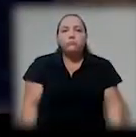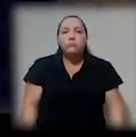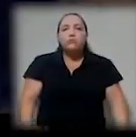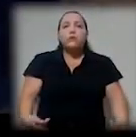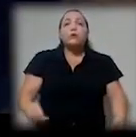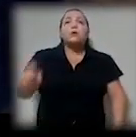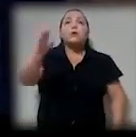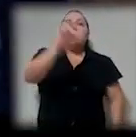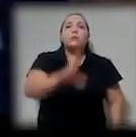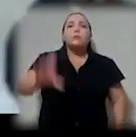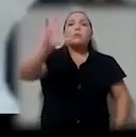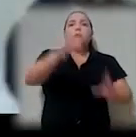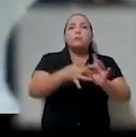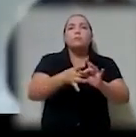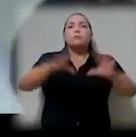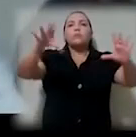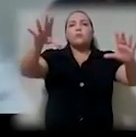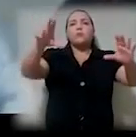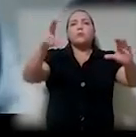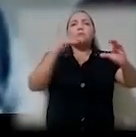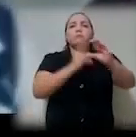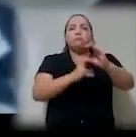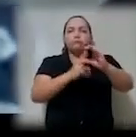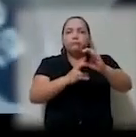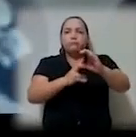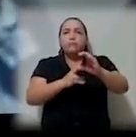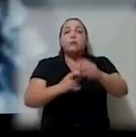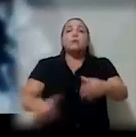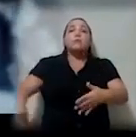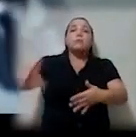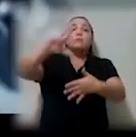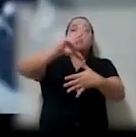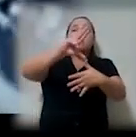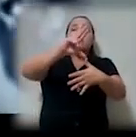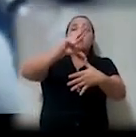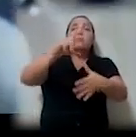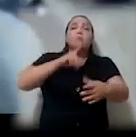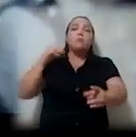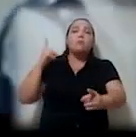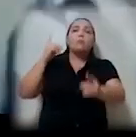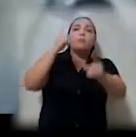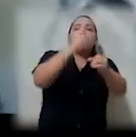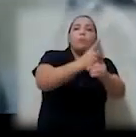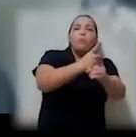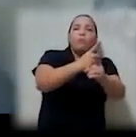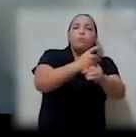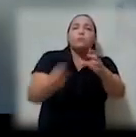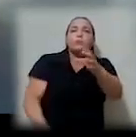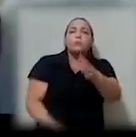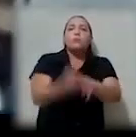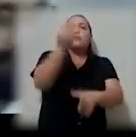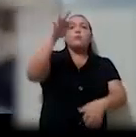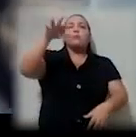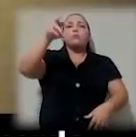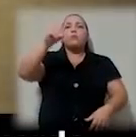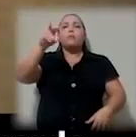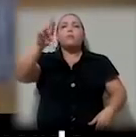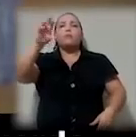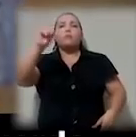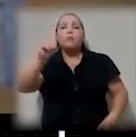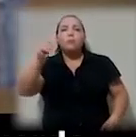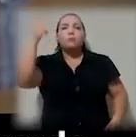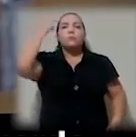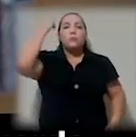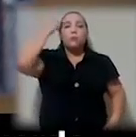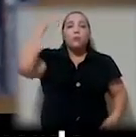do comunismo. Enquanto isso, na América Latina, um encontro selava a criação do Foro de São Paulo. Um